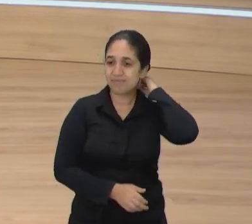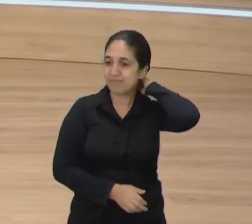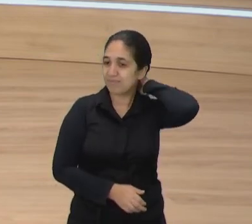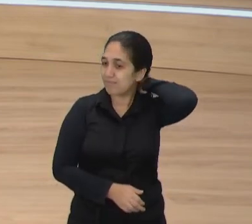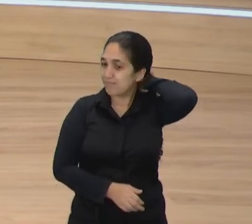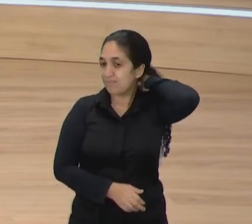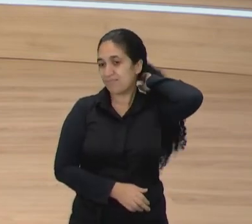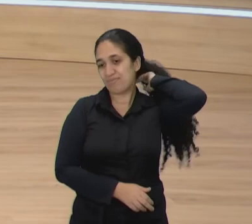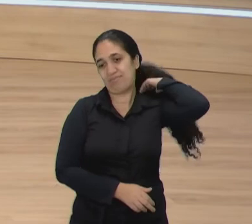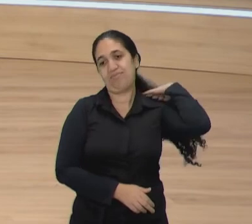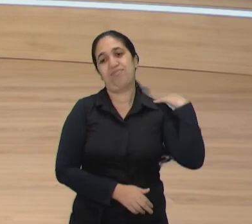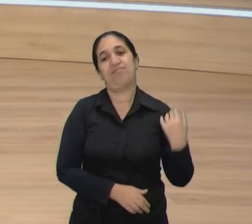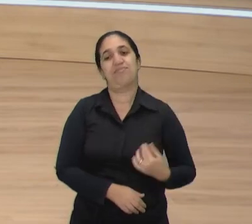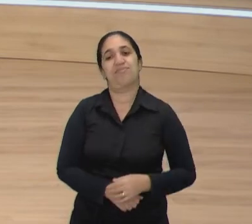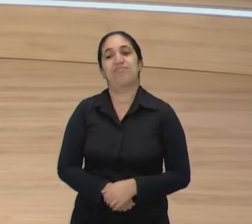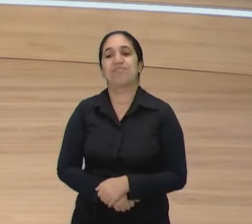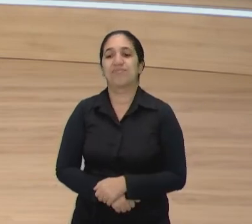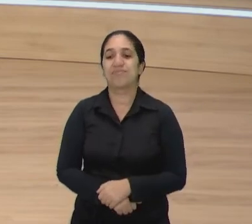Prepara.